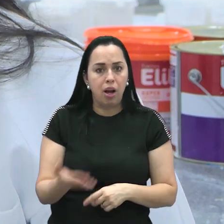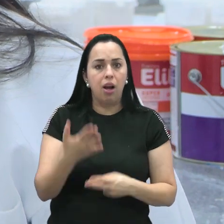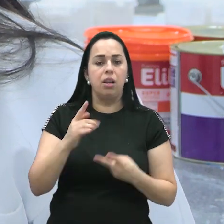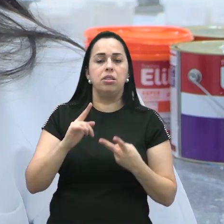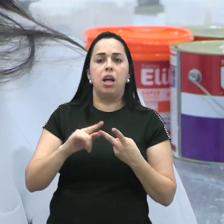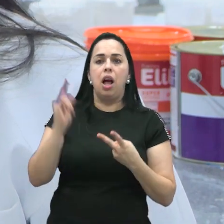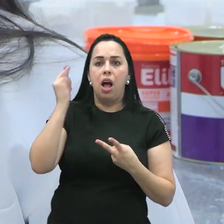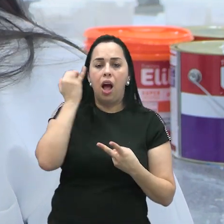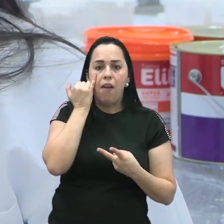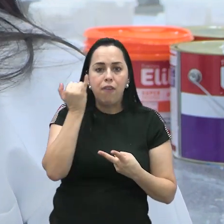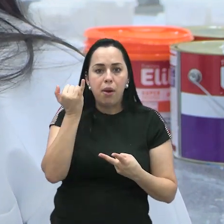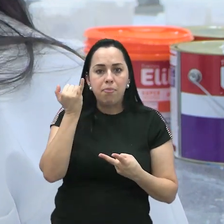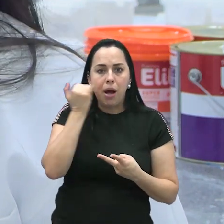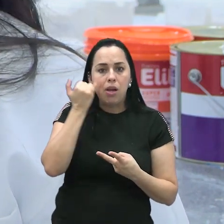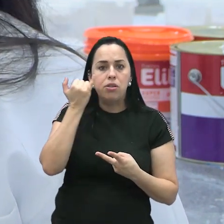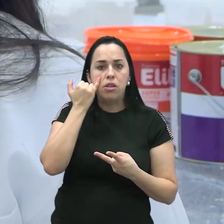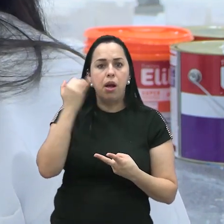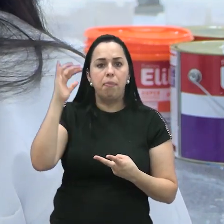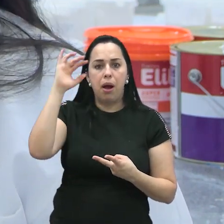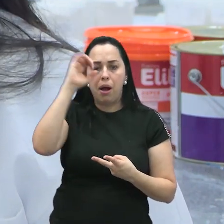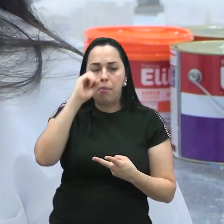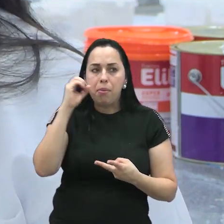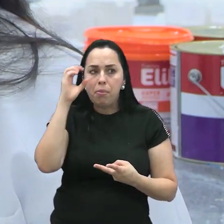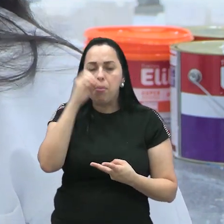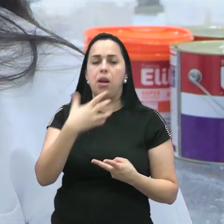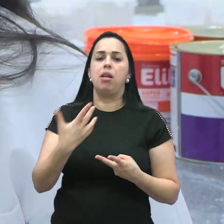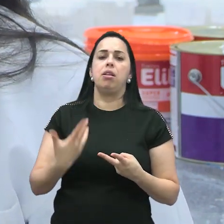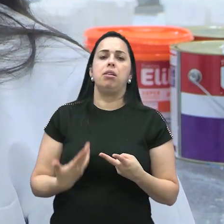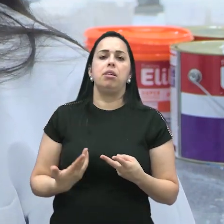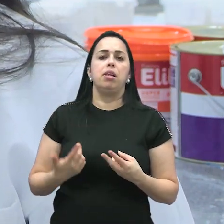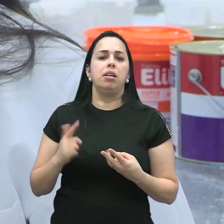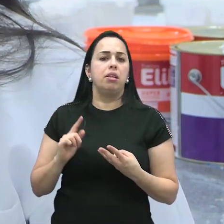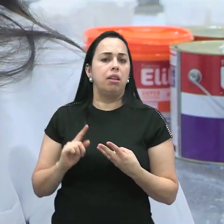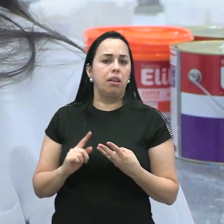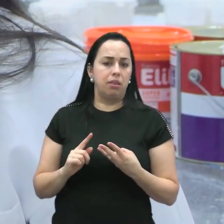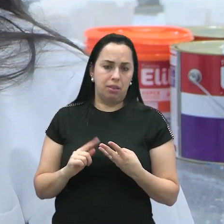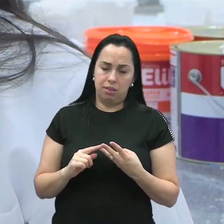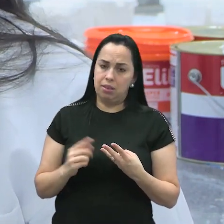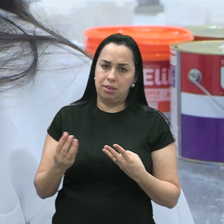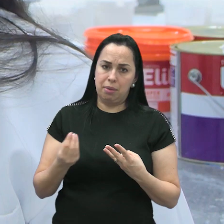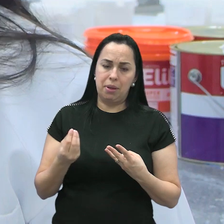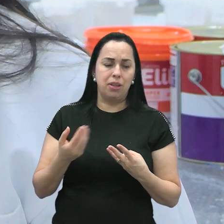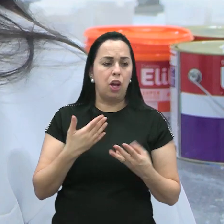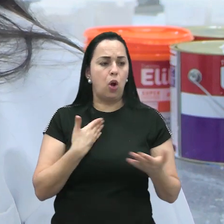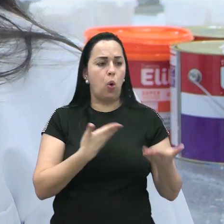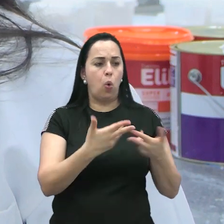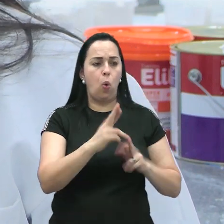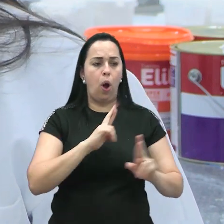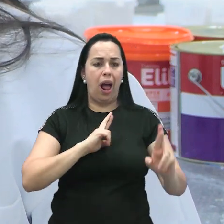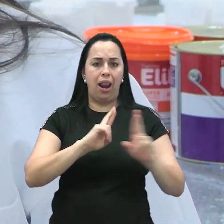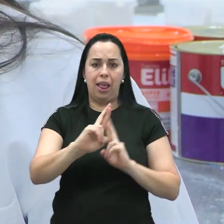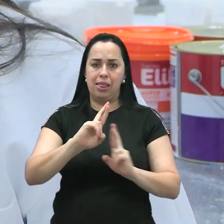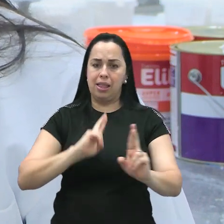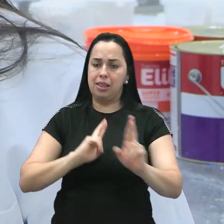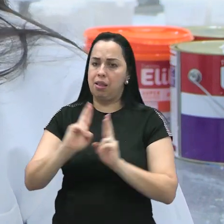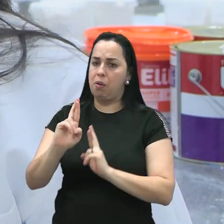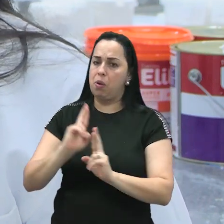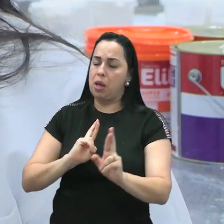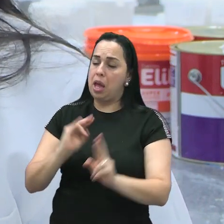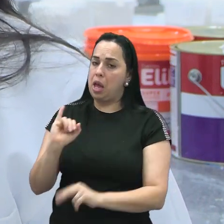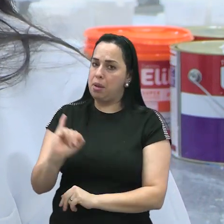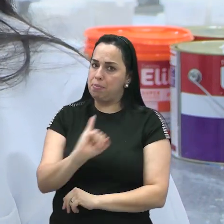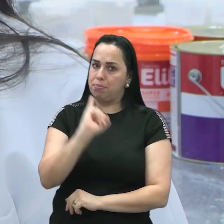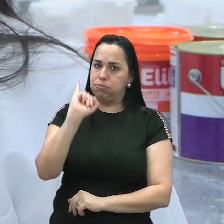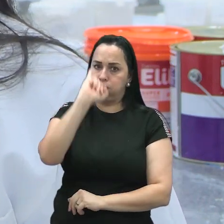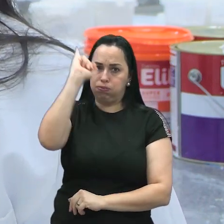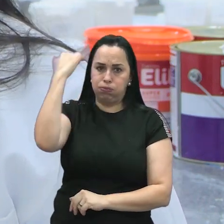tem de informação no mercado para trazer de novo para a empresa. E também ter um bom relacionamento com todas as pessoas da equipe, também